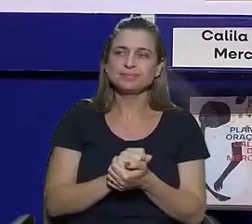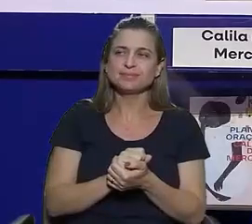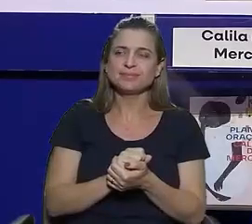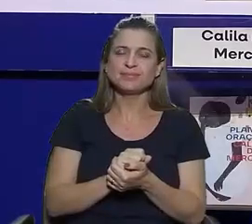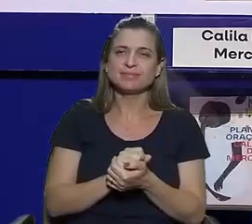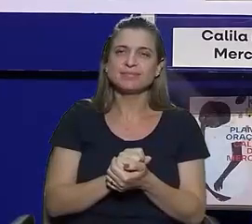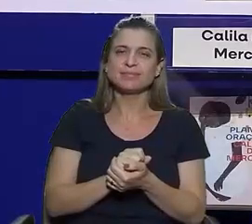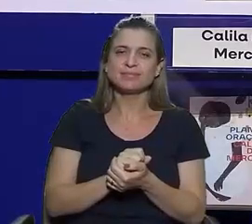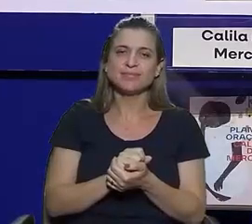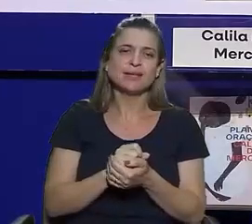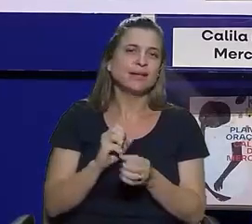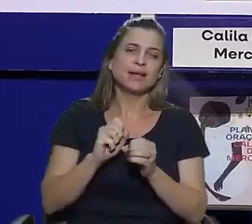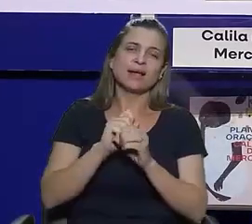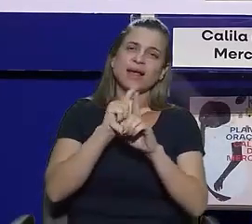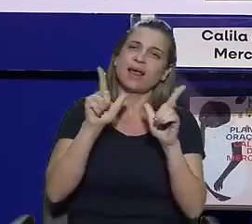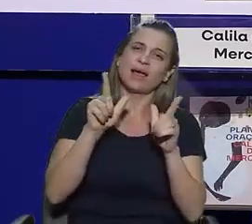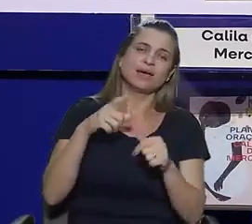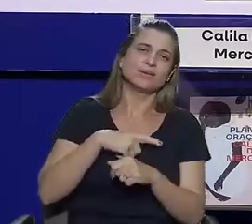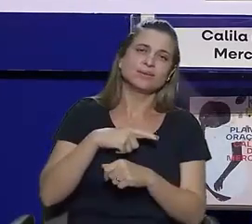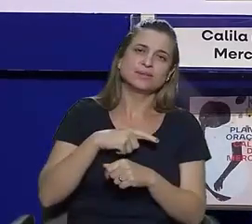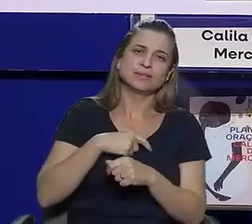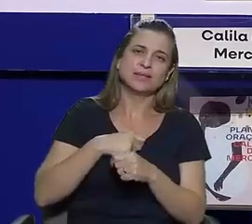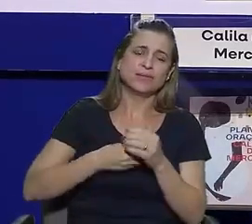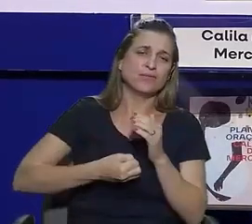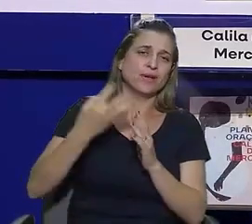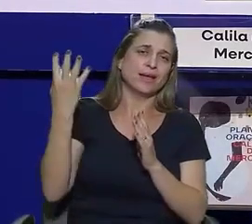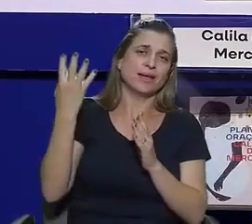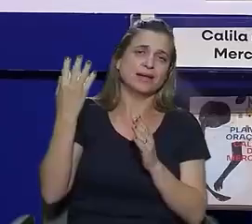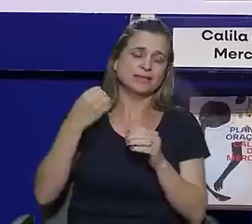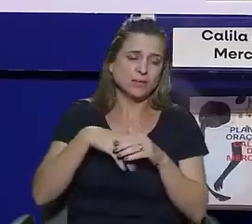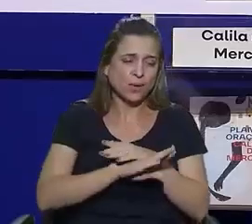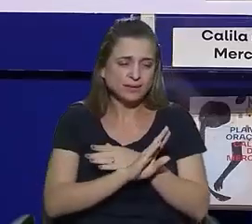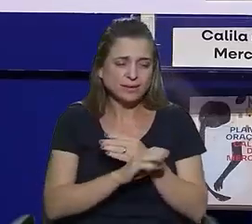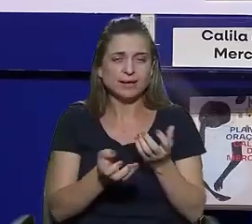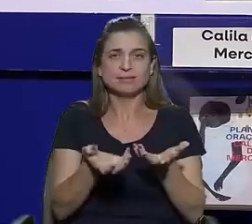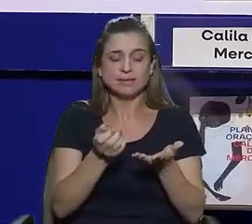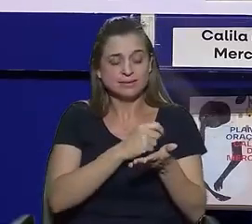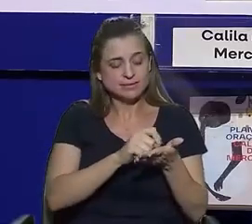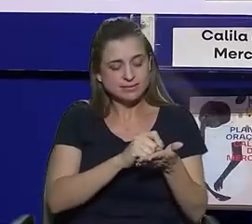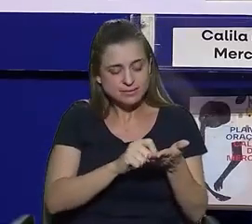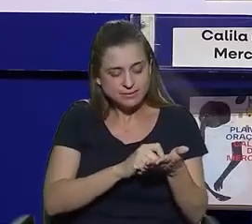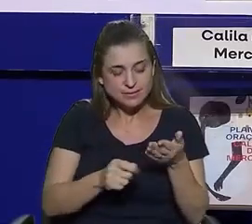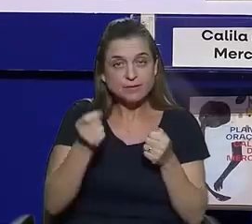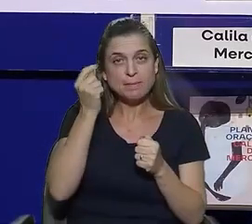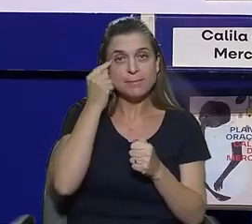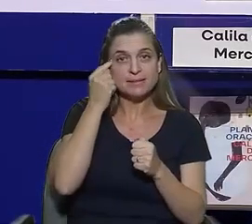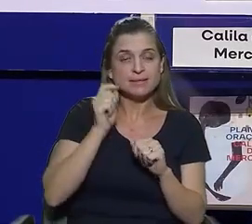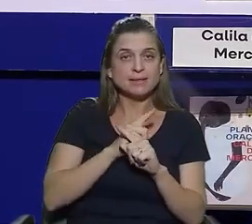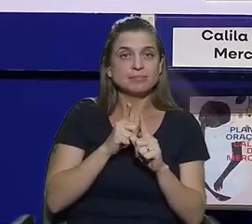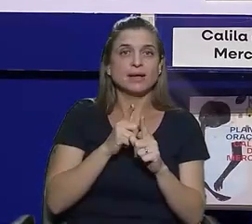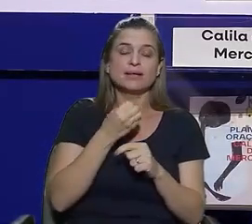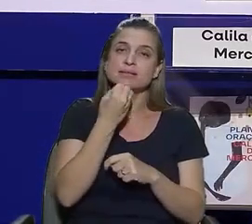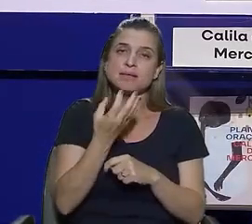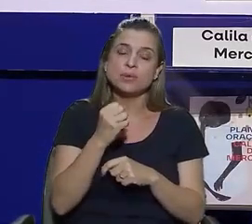tenho claro, eu estou com muita coisa guardada, querendo escrever e pensar, mas é bom que a gente também